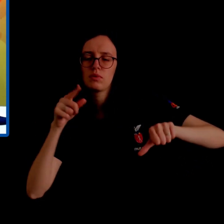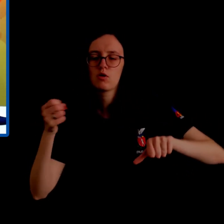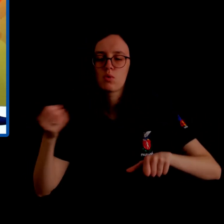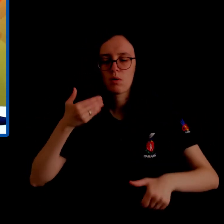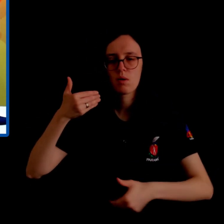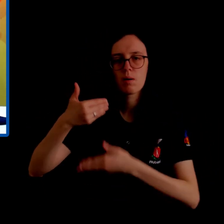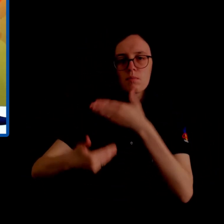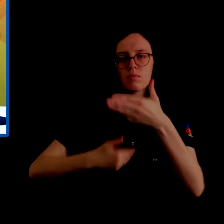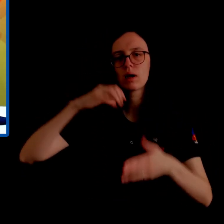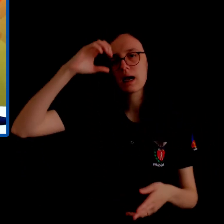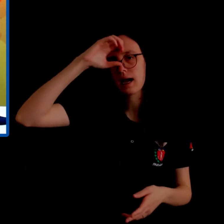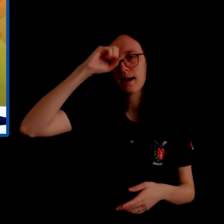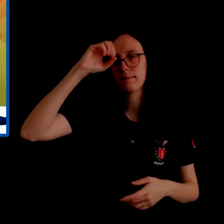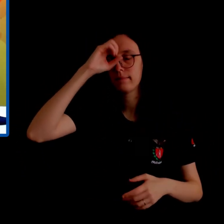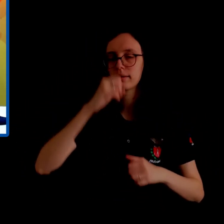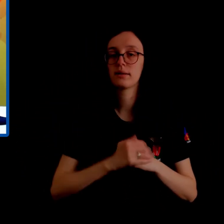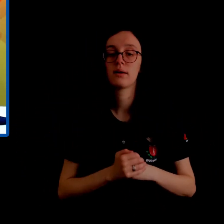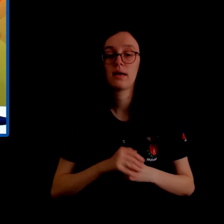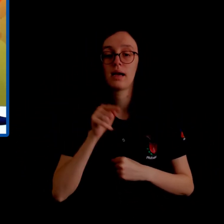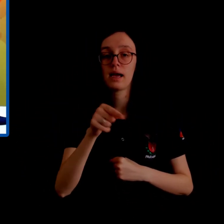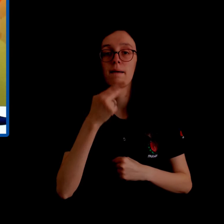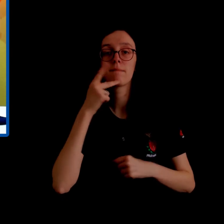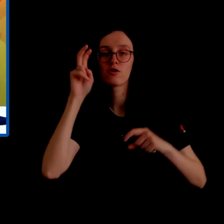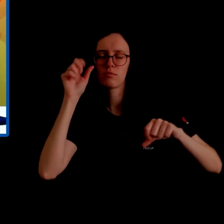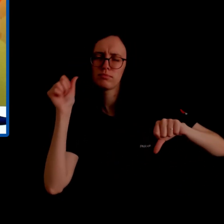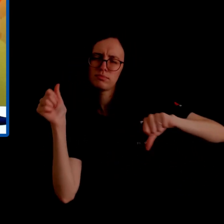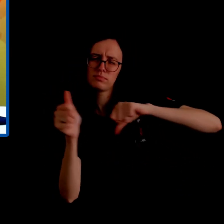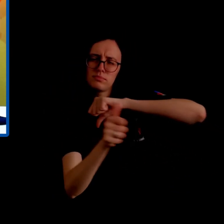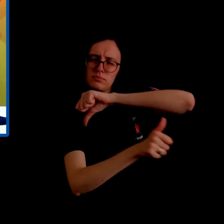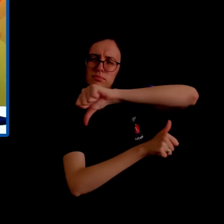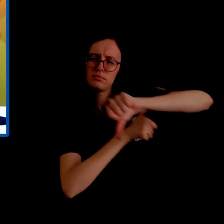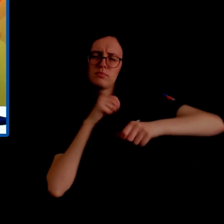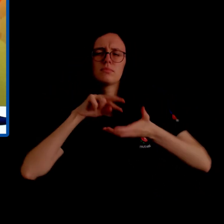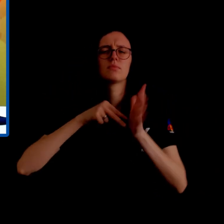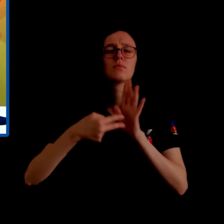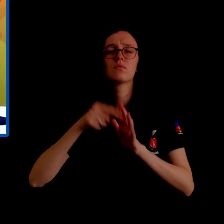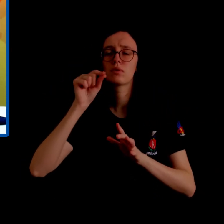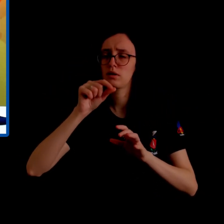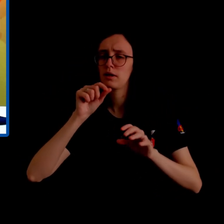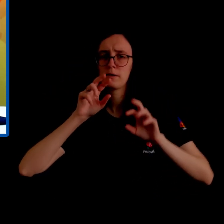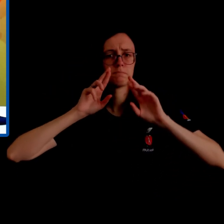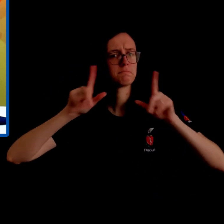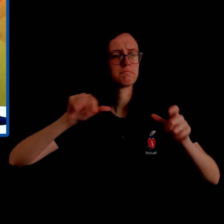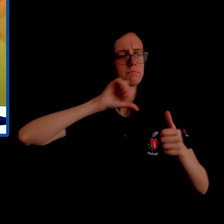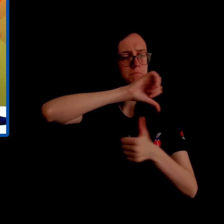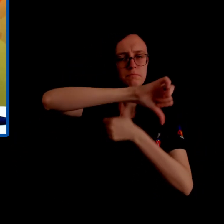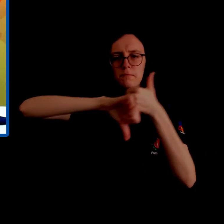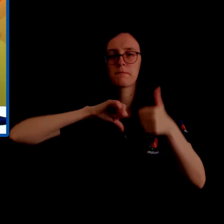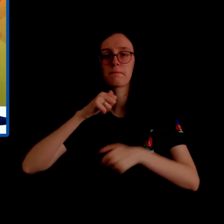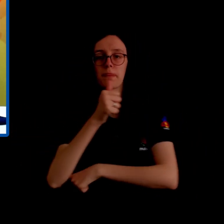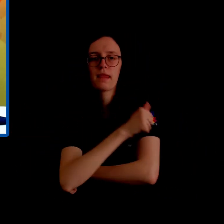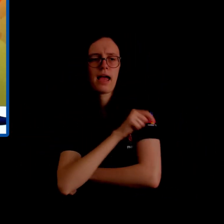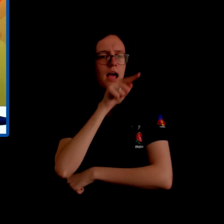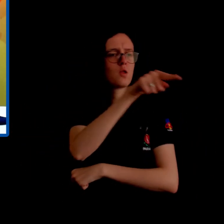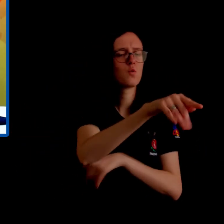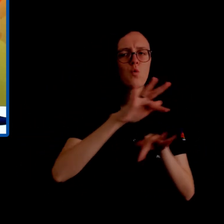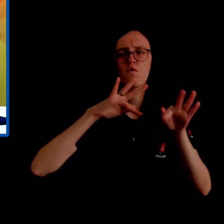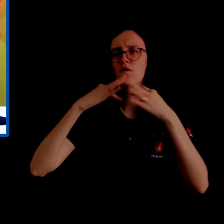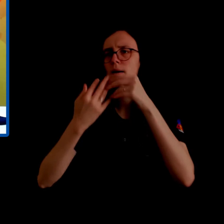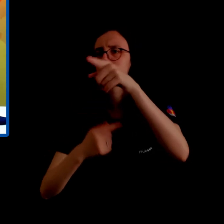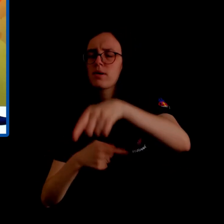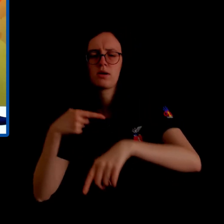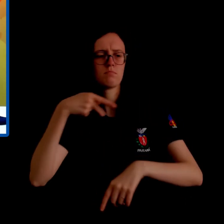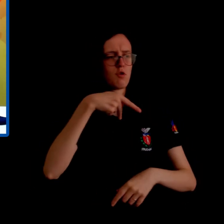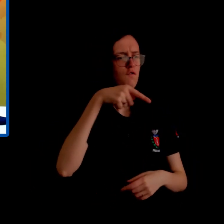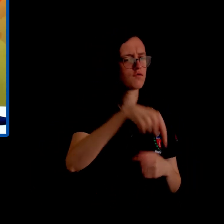educativo. E isso, quando eu falo reinventar, significa reinventar de ponta a ponta. Do aluno, da família, do